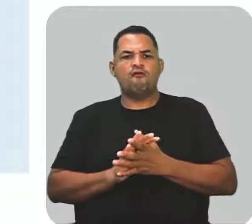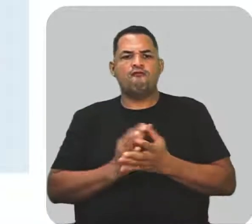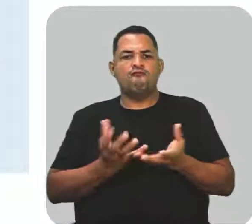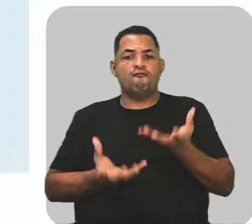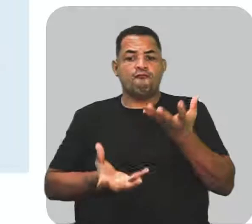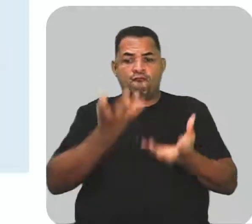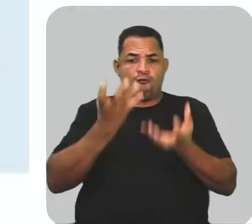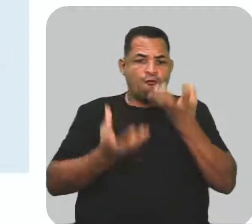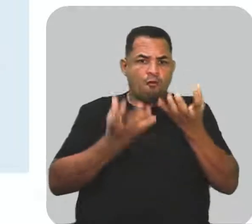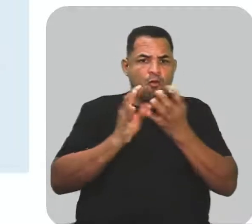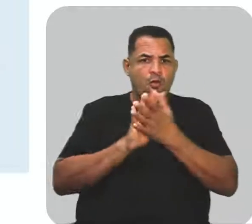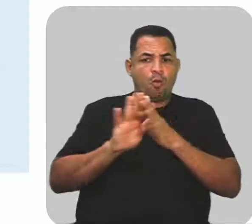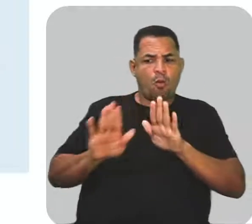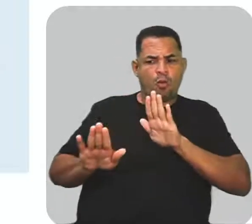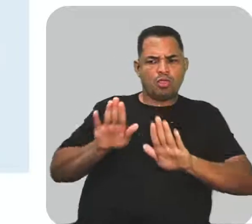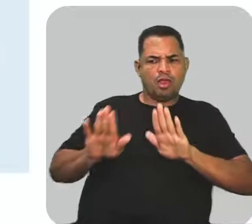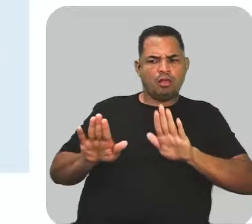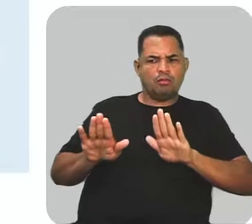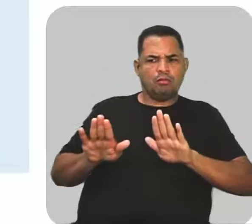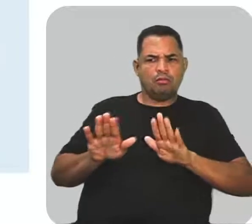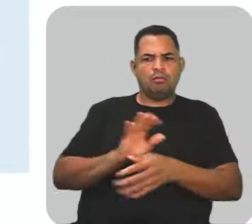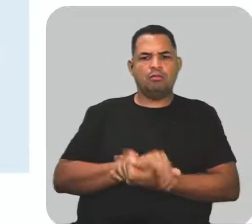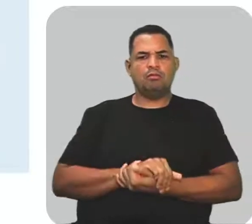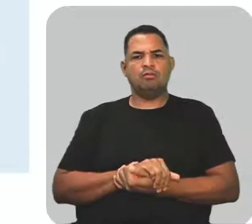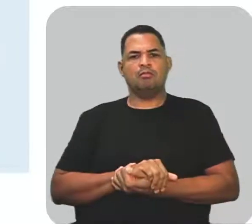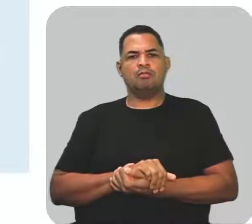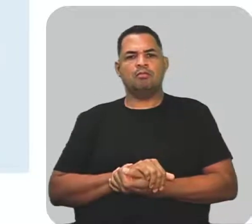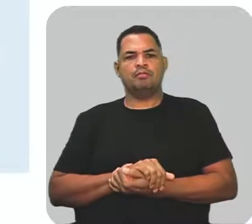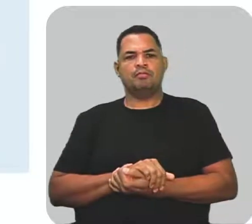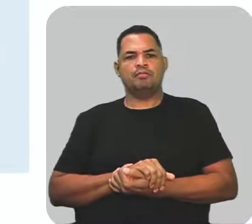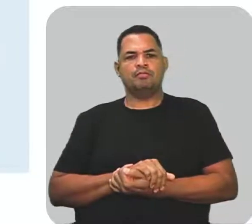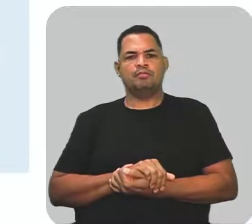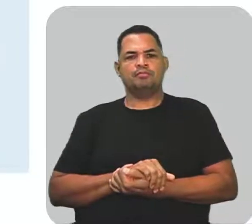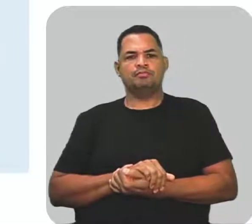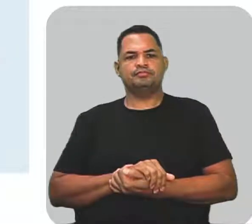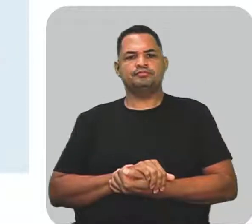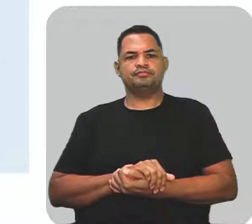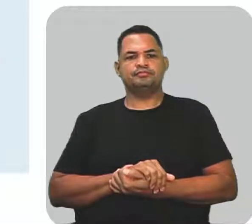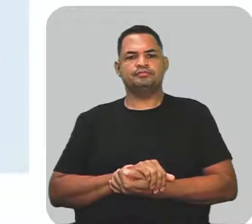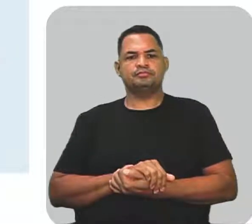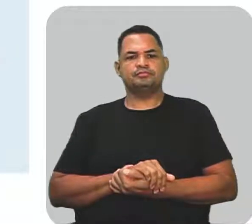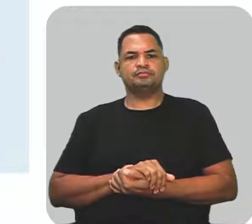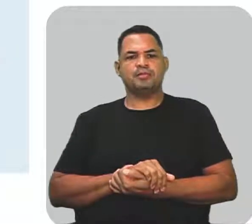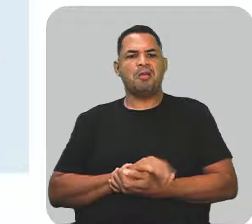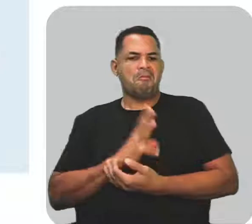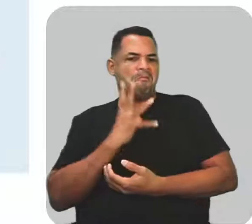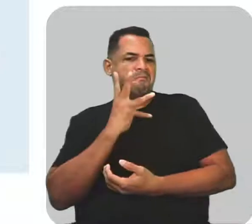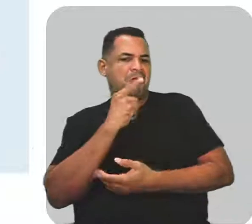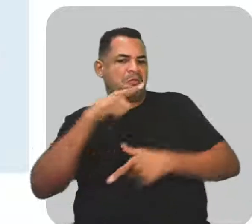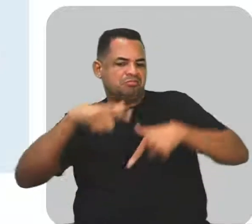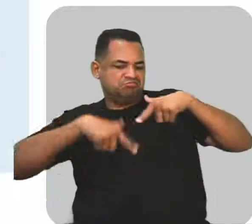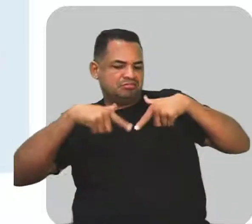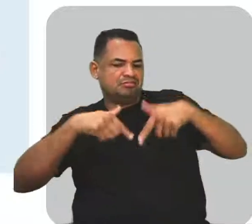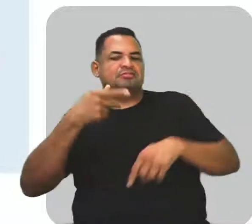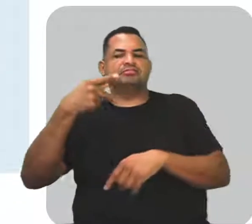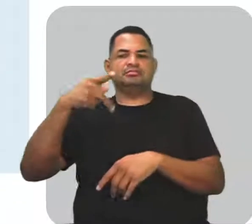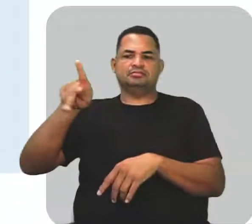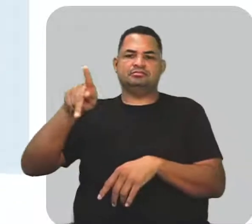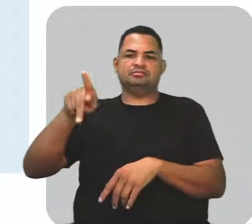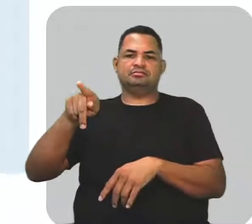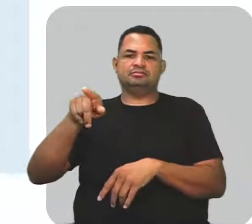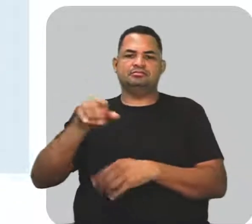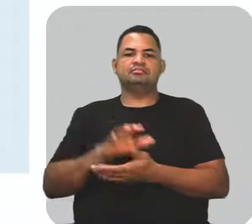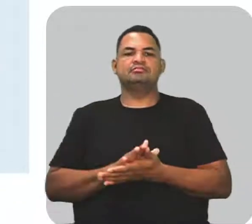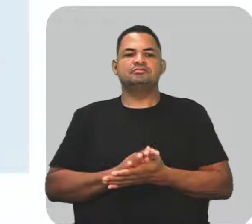Fogo, cuidado. Também não há presença de verbo. Belo serviço seu.